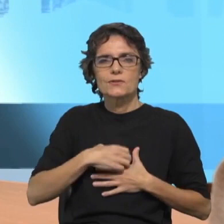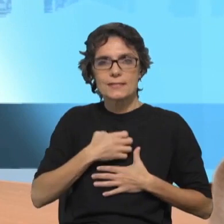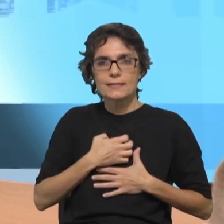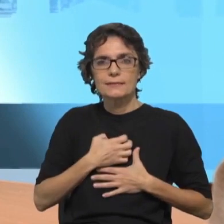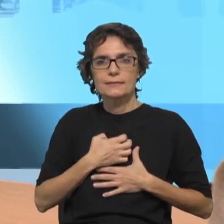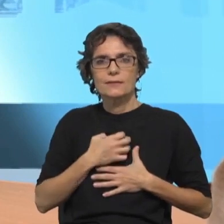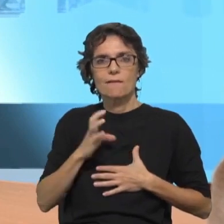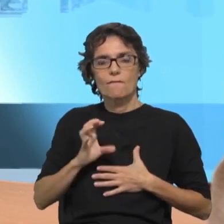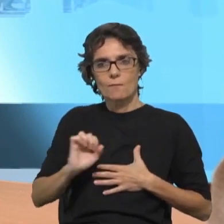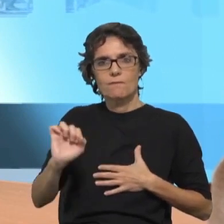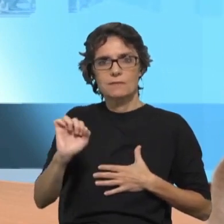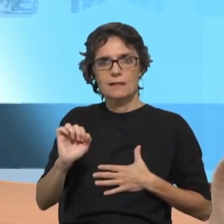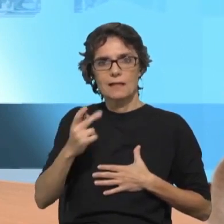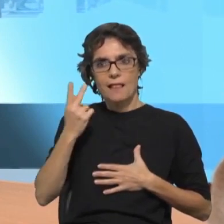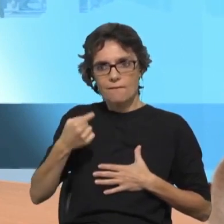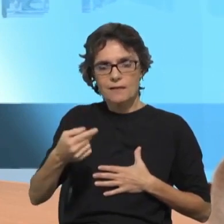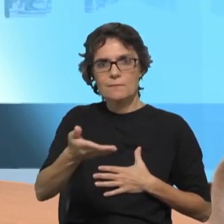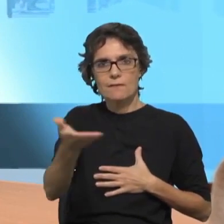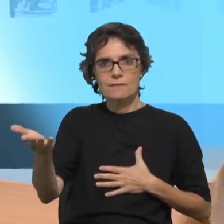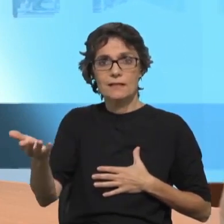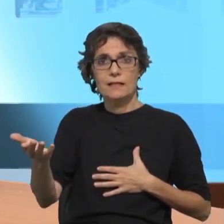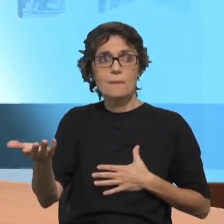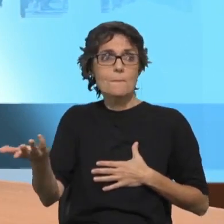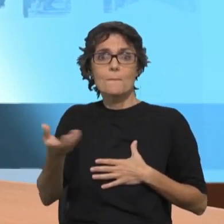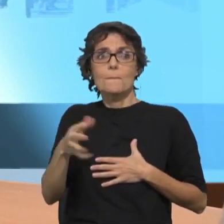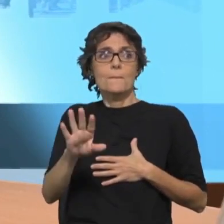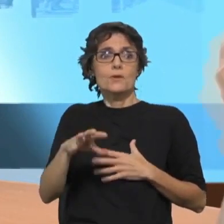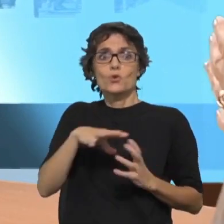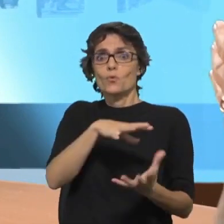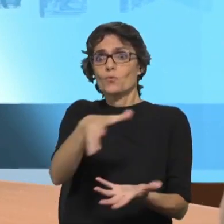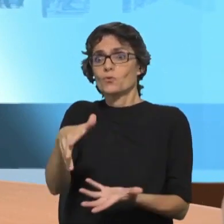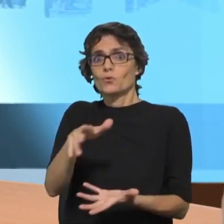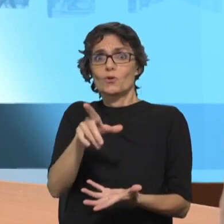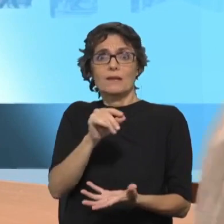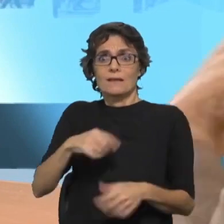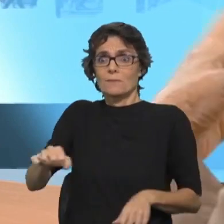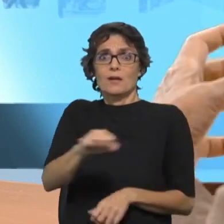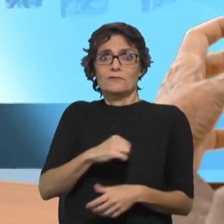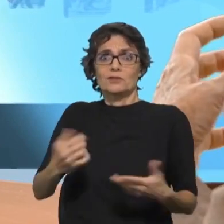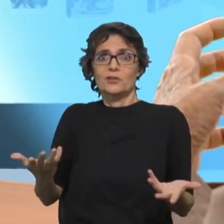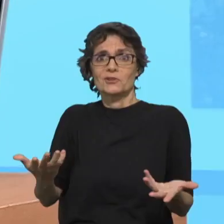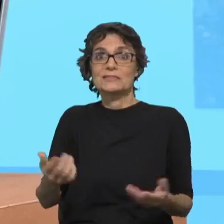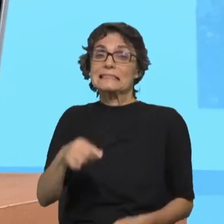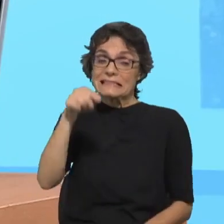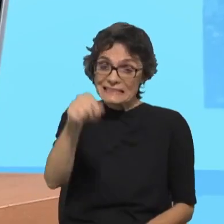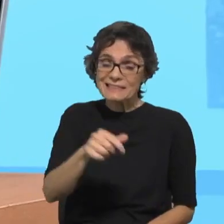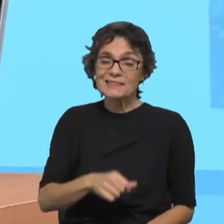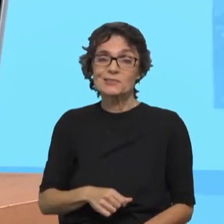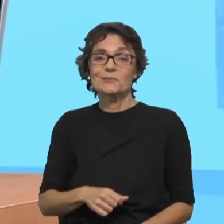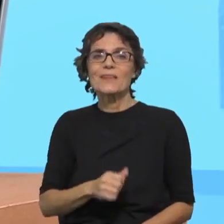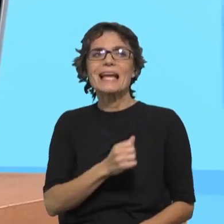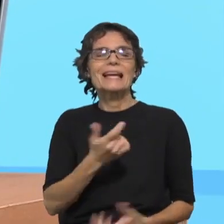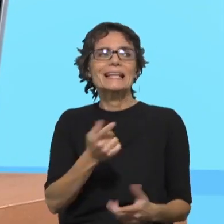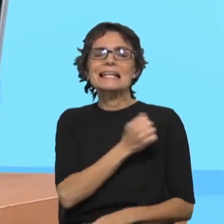sua intensidade, mas num mundo que é muito nosso, no meio urbano. Exatamente, é a cidade contemporânea. Exato. Isso é